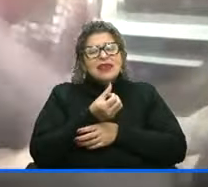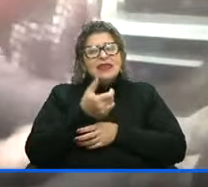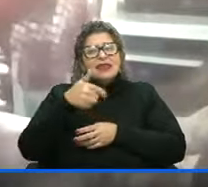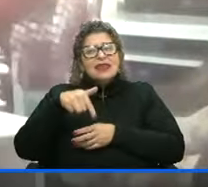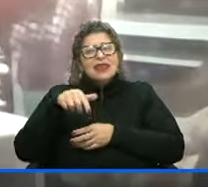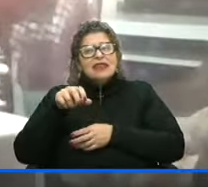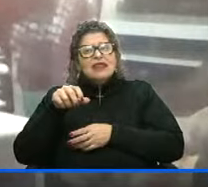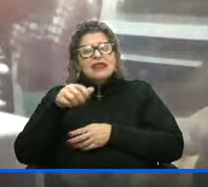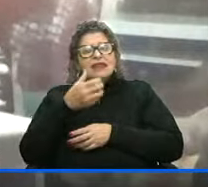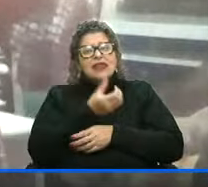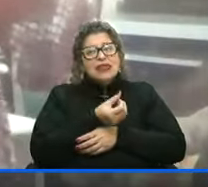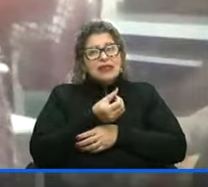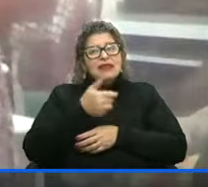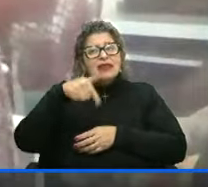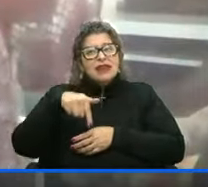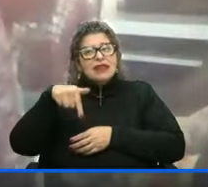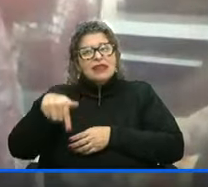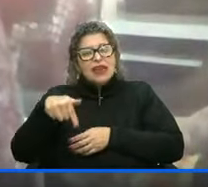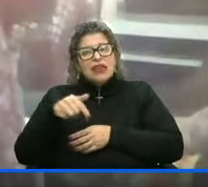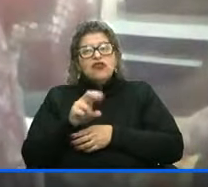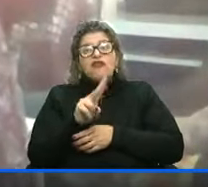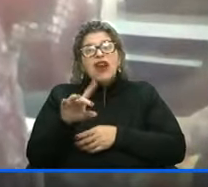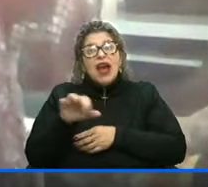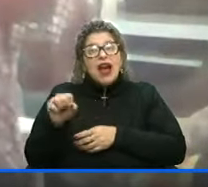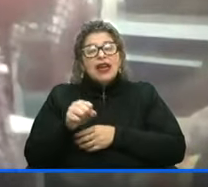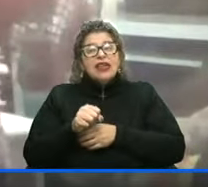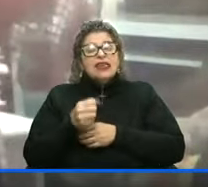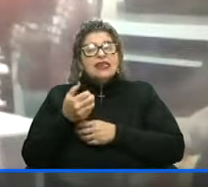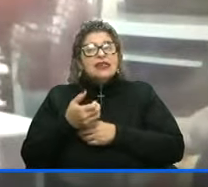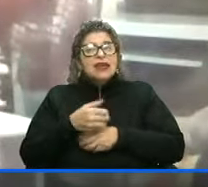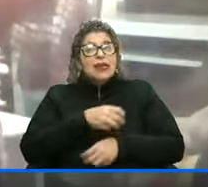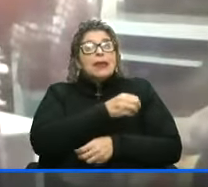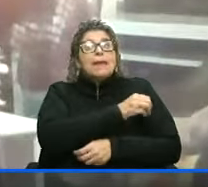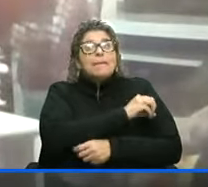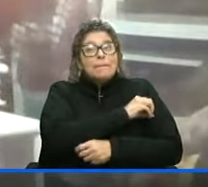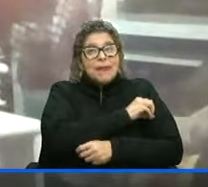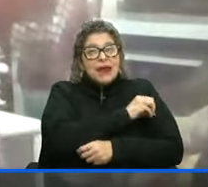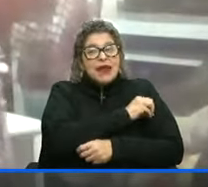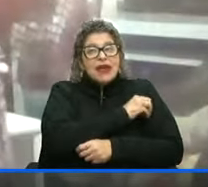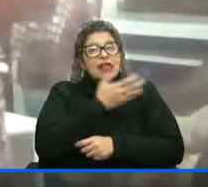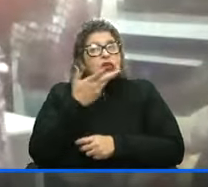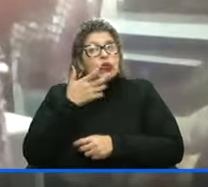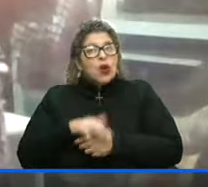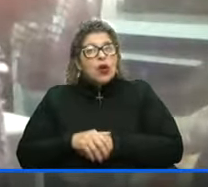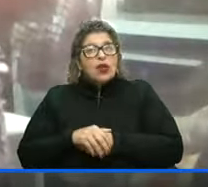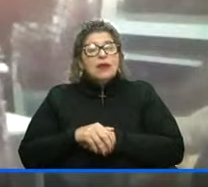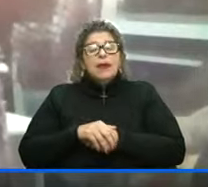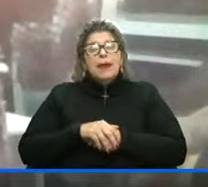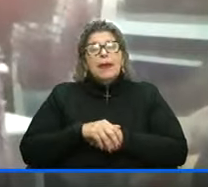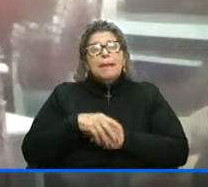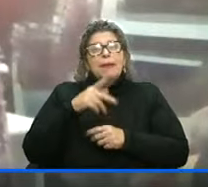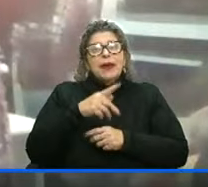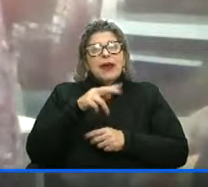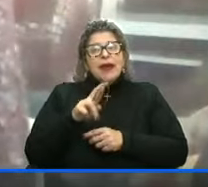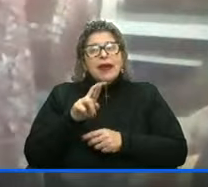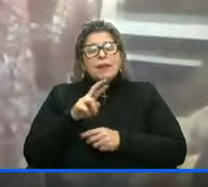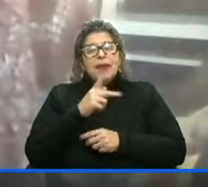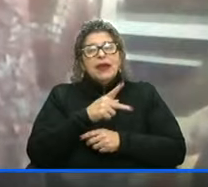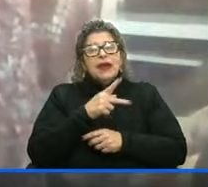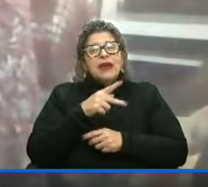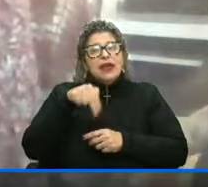8.677 vagas em pré-escola. E para atender o PNE, o Plano Nacional da Educação. E